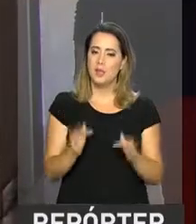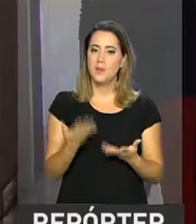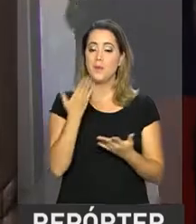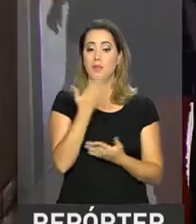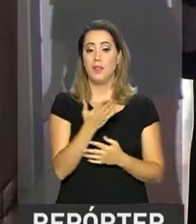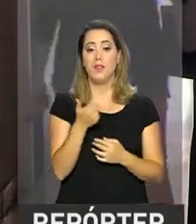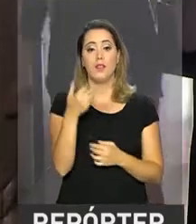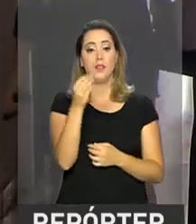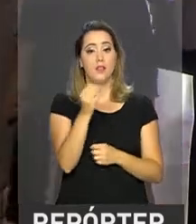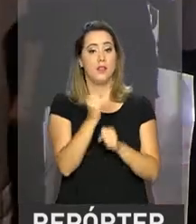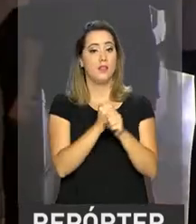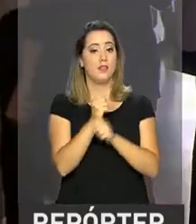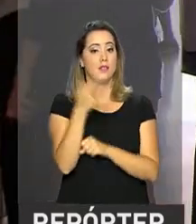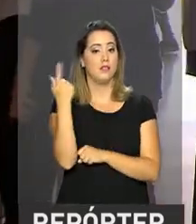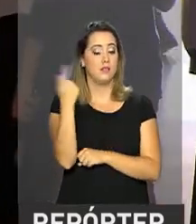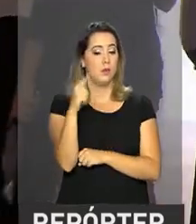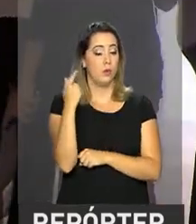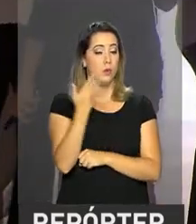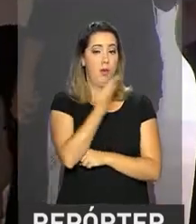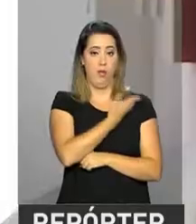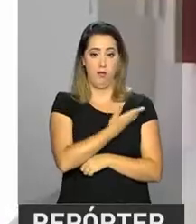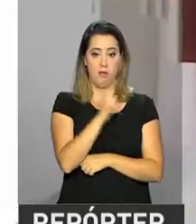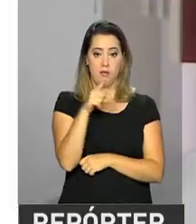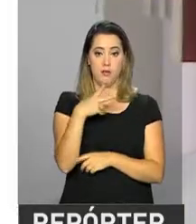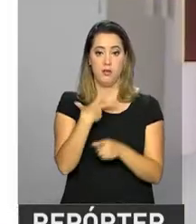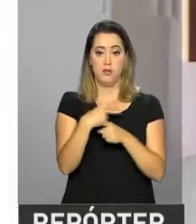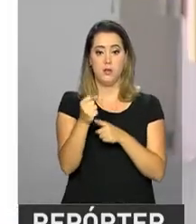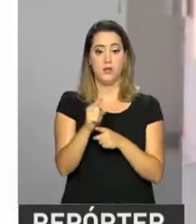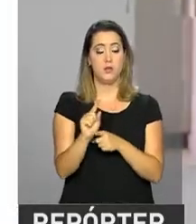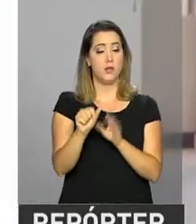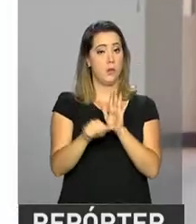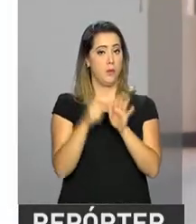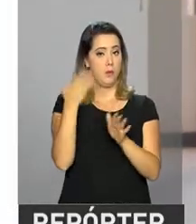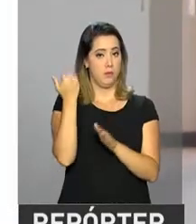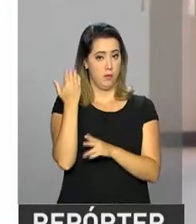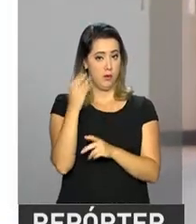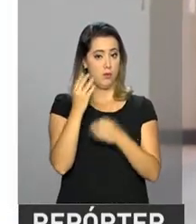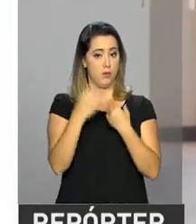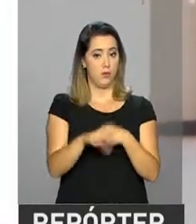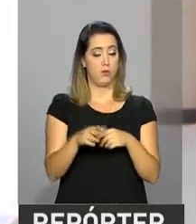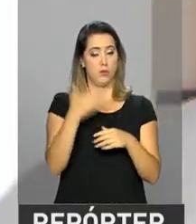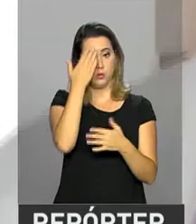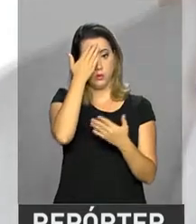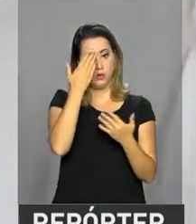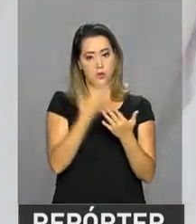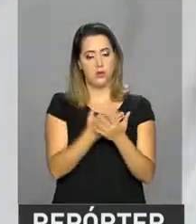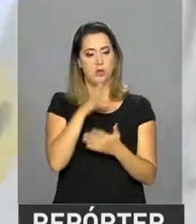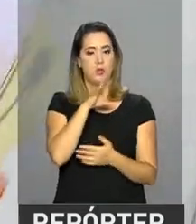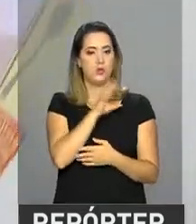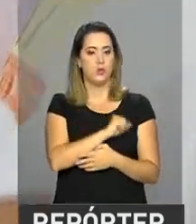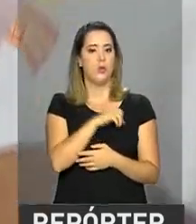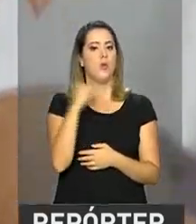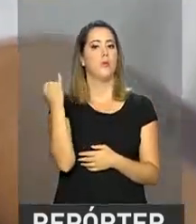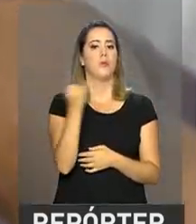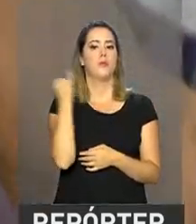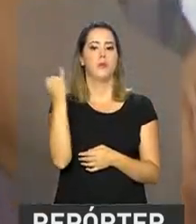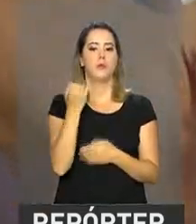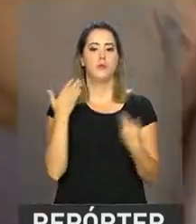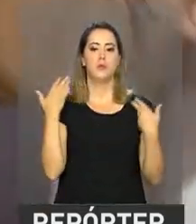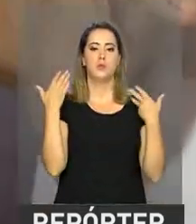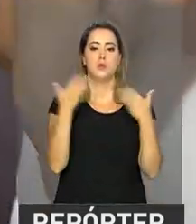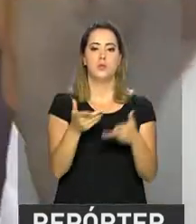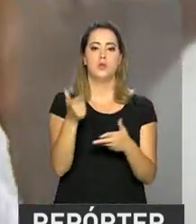de Iporá, em Goiás, Osmarina, que venceu o primeiro concurso, acredita que o amor foi ingrediente importante para